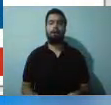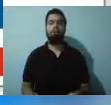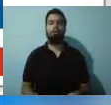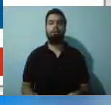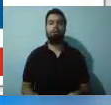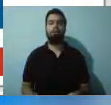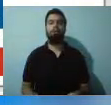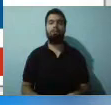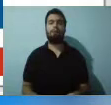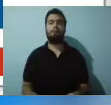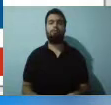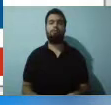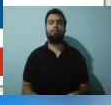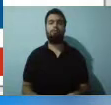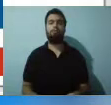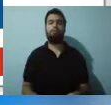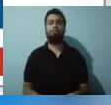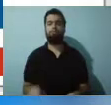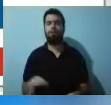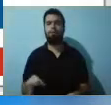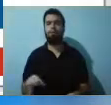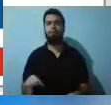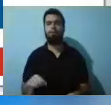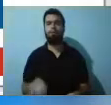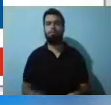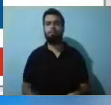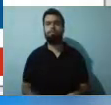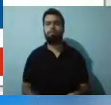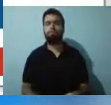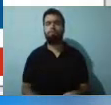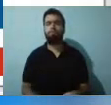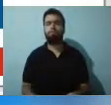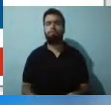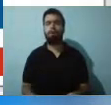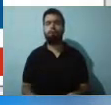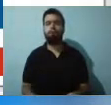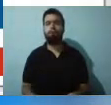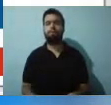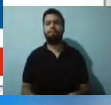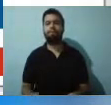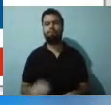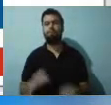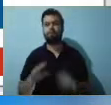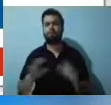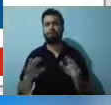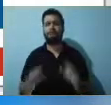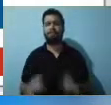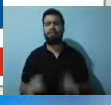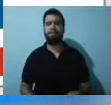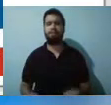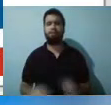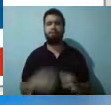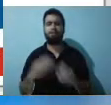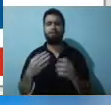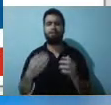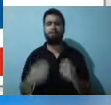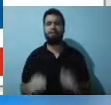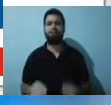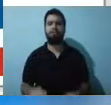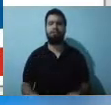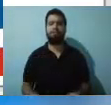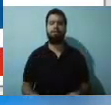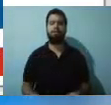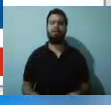Mas, por exemplo, alguns países assim que são mais pobres, Tá, alguns países assim. Vamos botar o país da África assim. Como eu não sei muito